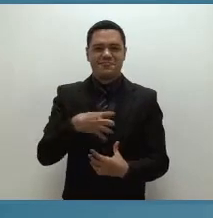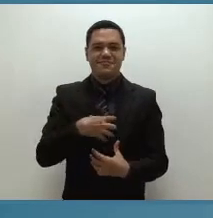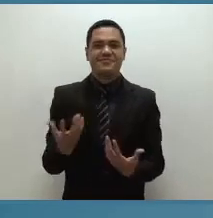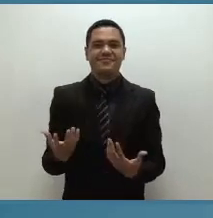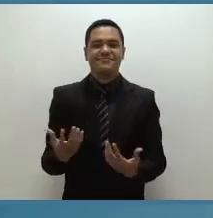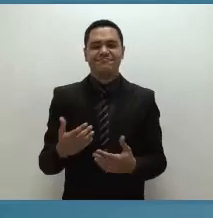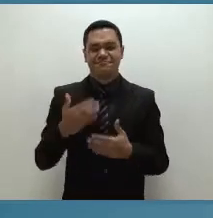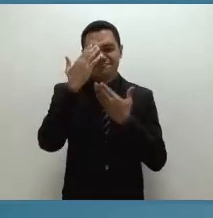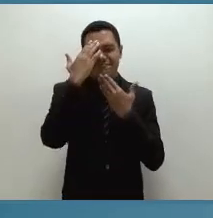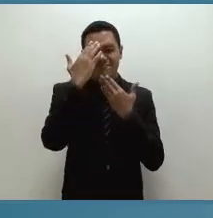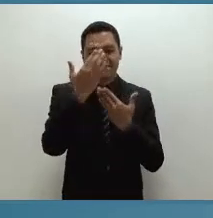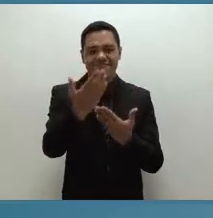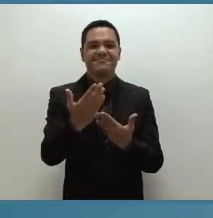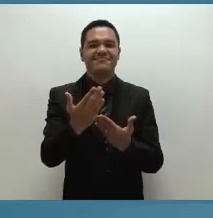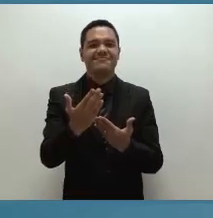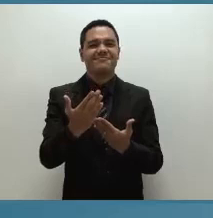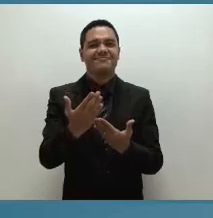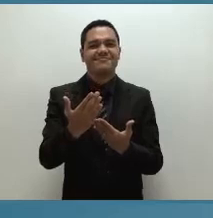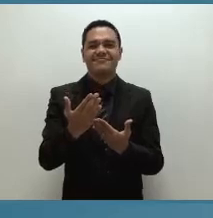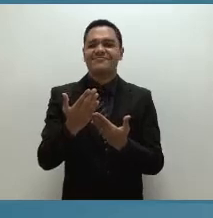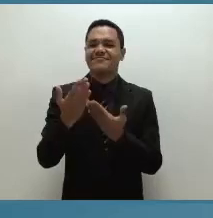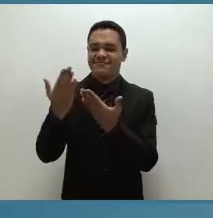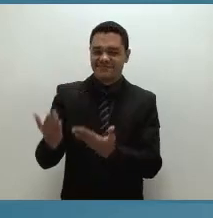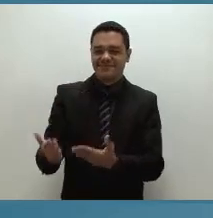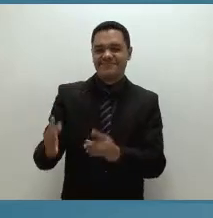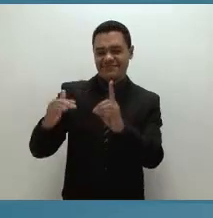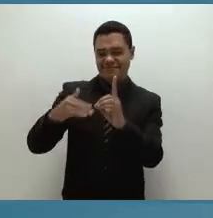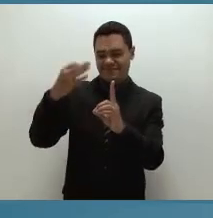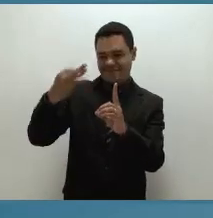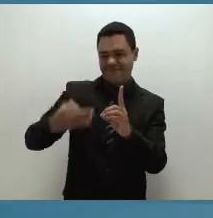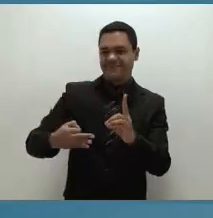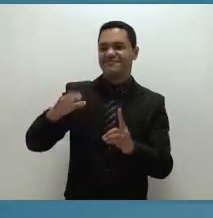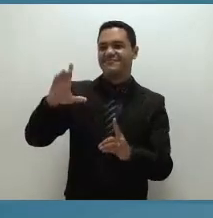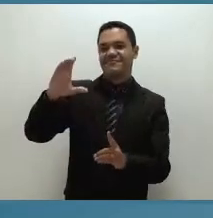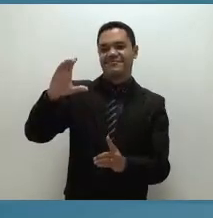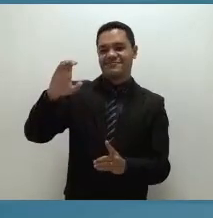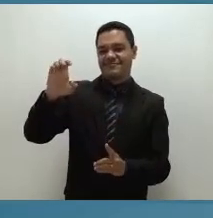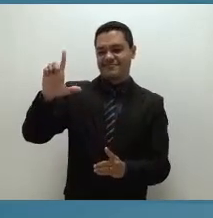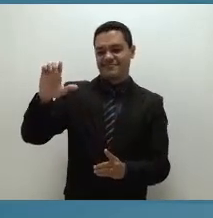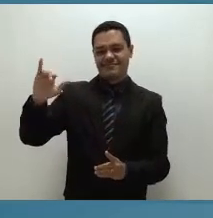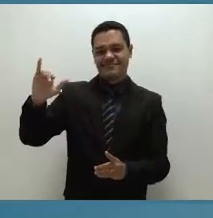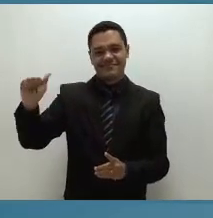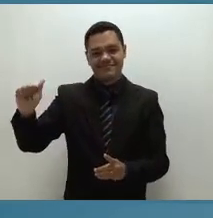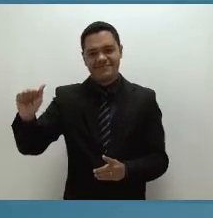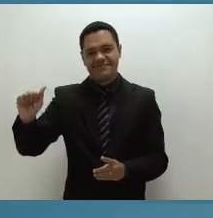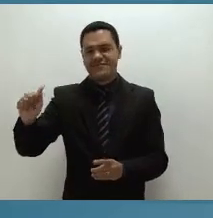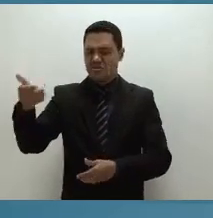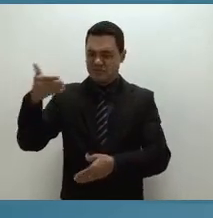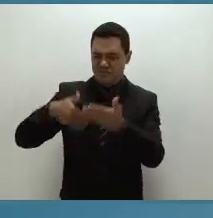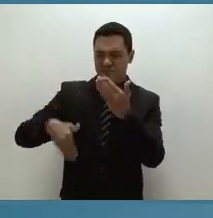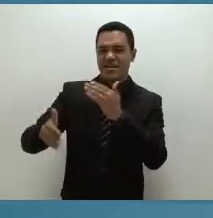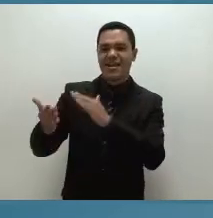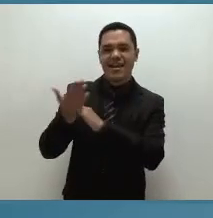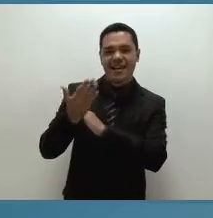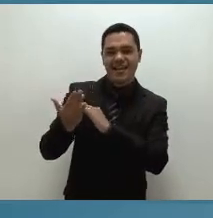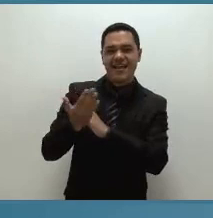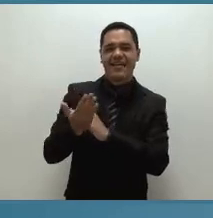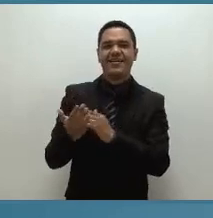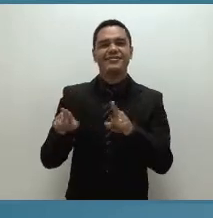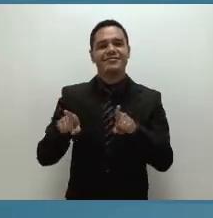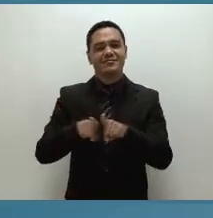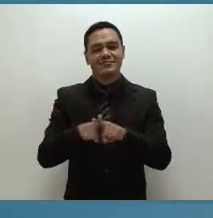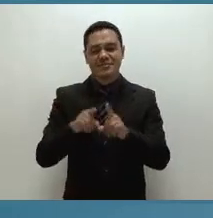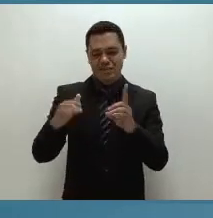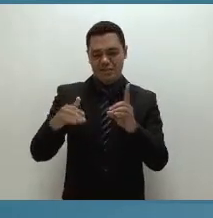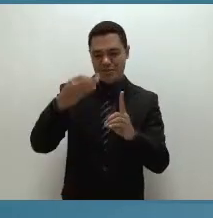senhor Vossa Excelência, o seu apoio, dizer a Vossa Excelência, o desembargador Romo, o desembargador